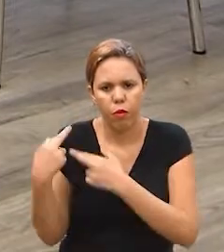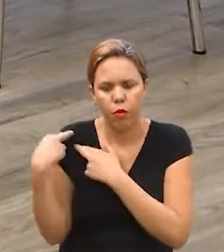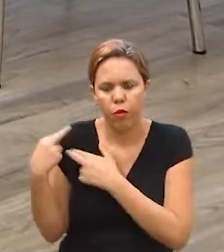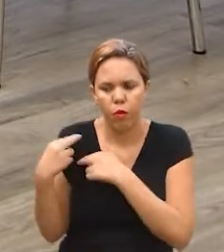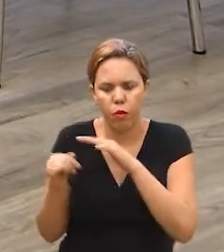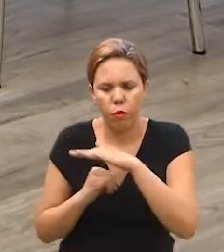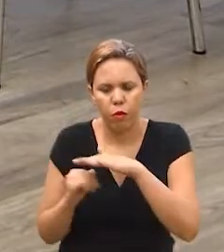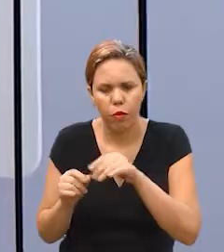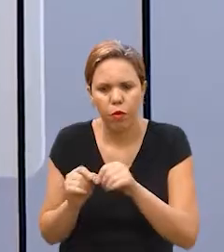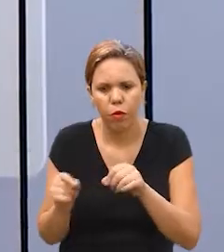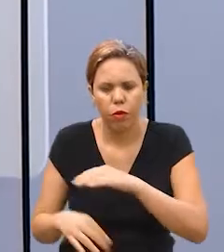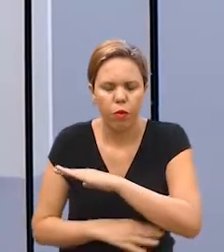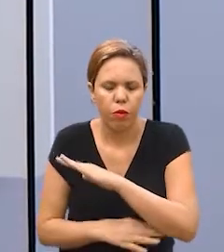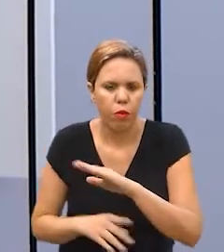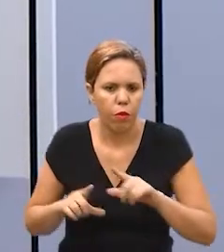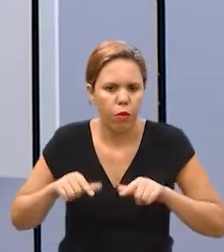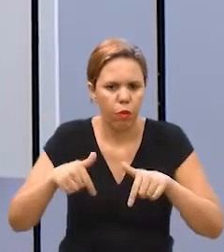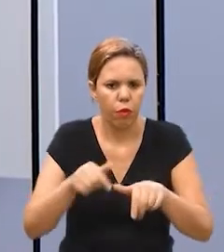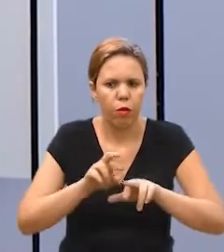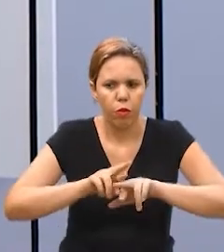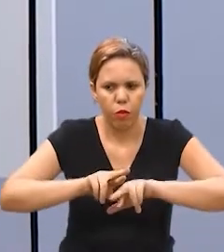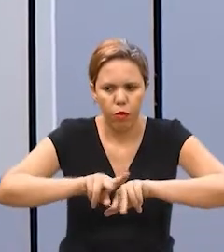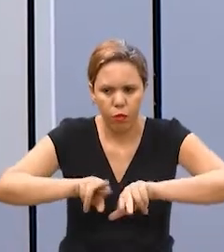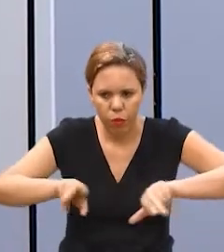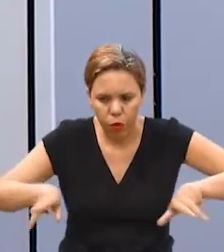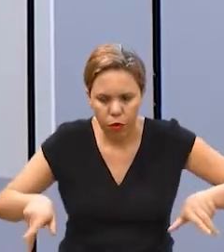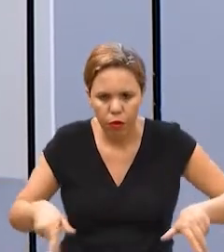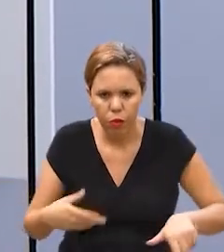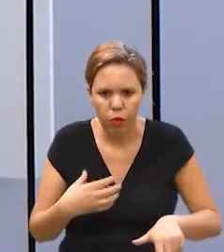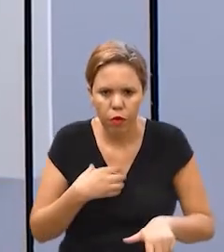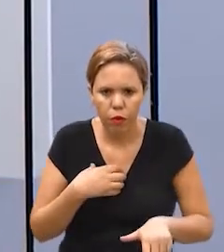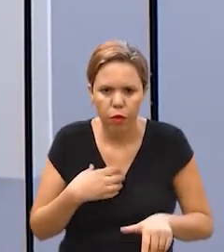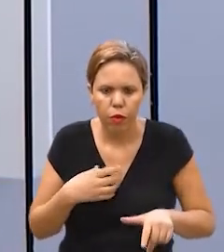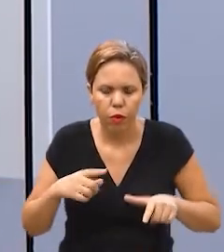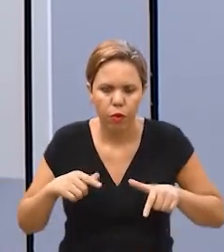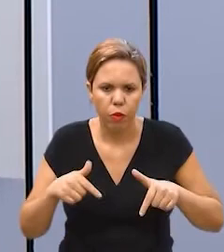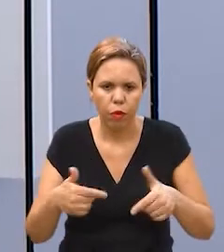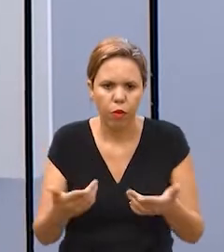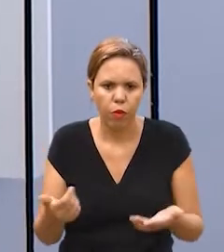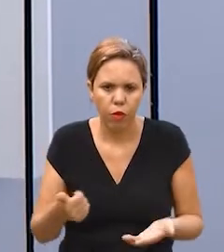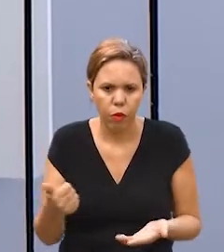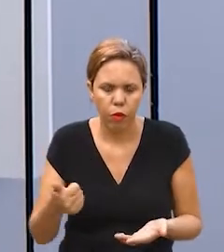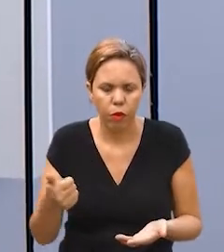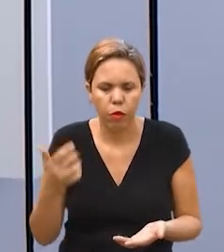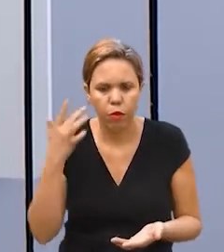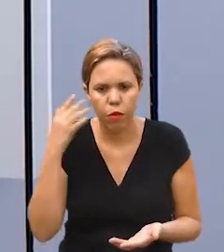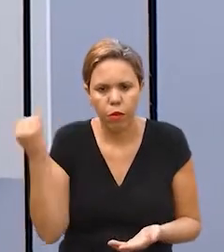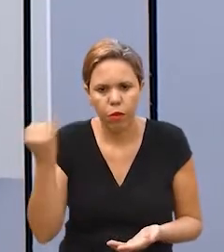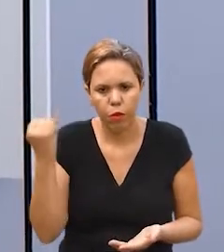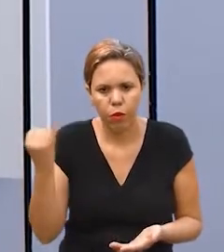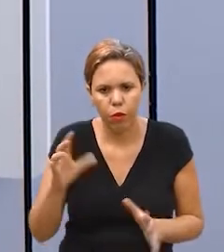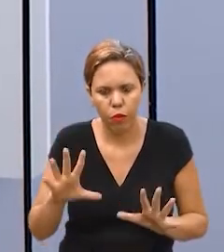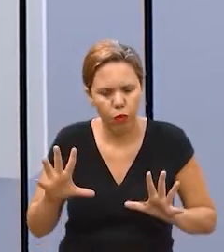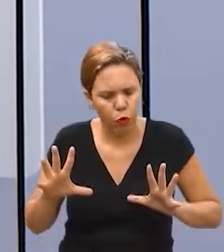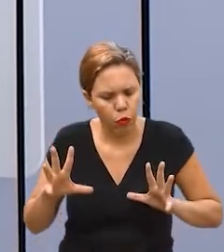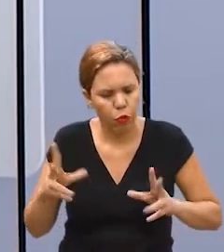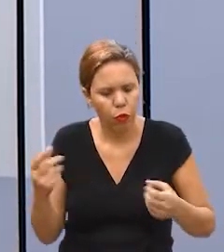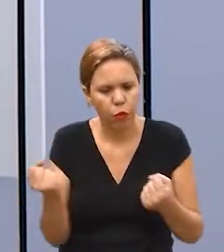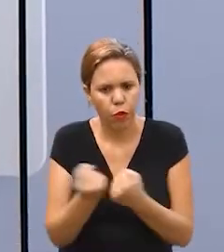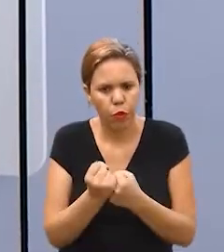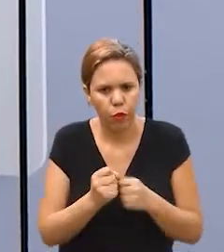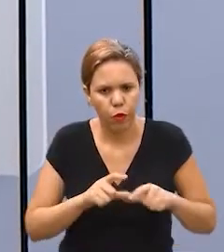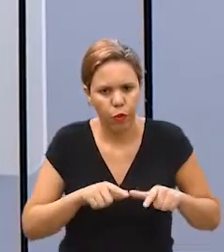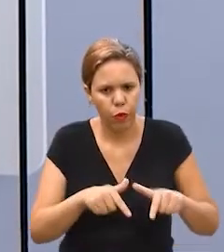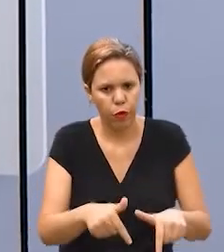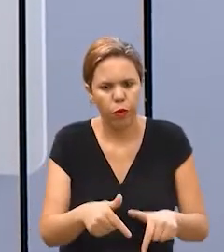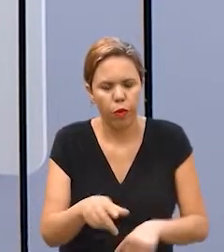função institucional da casa, ela tem que atuar de várias frentes, né? Uma primeira que eu acho muito importante é dar todo o apoio